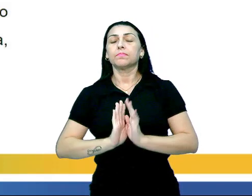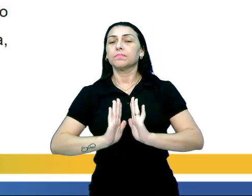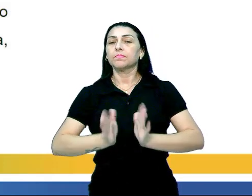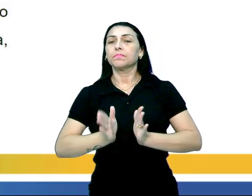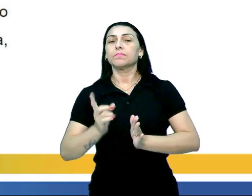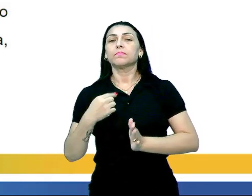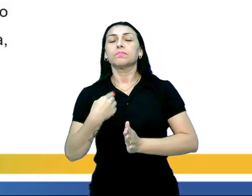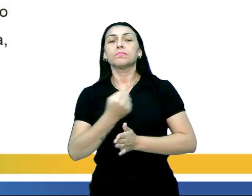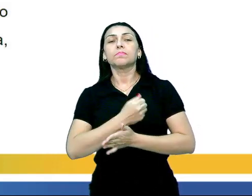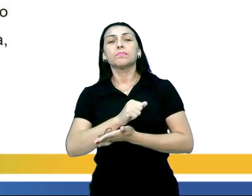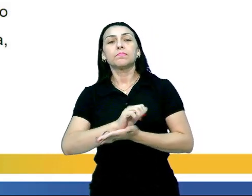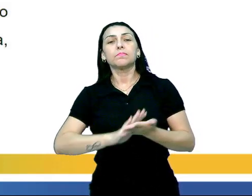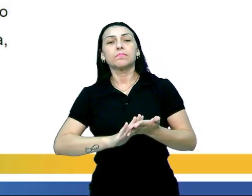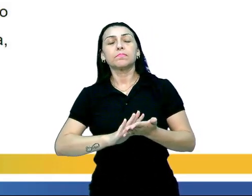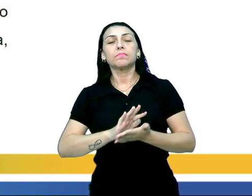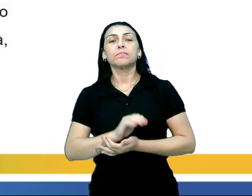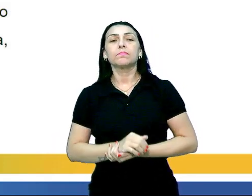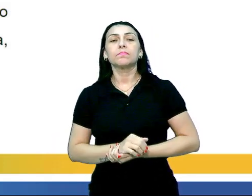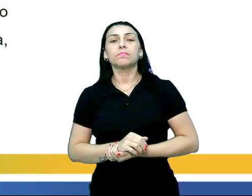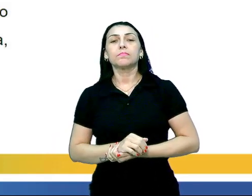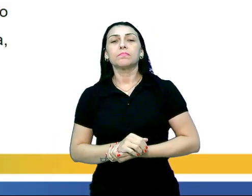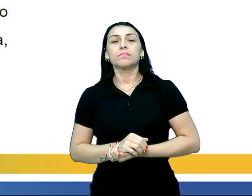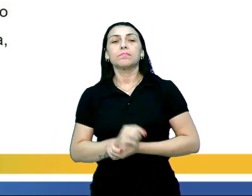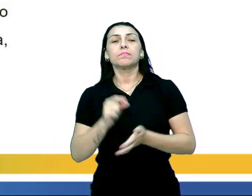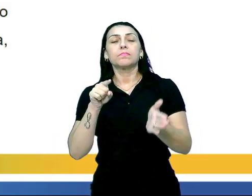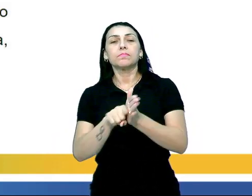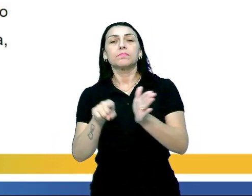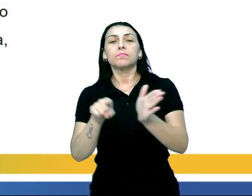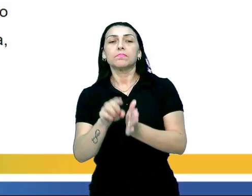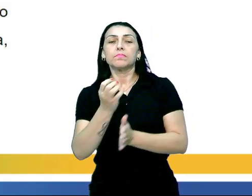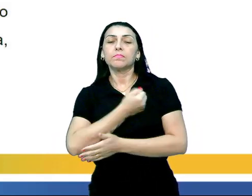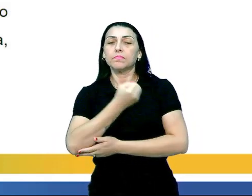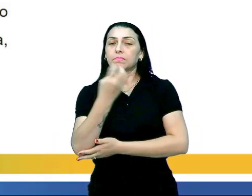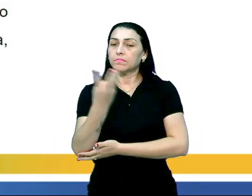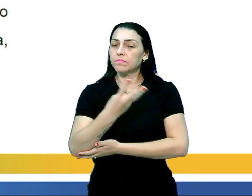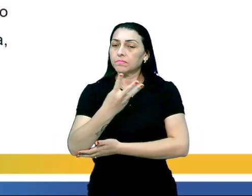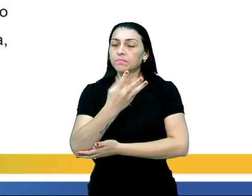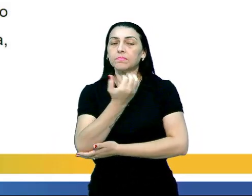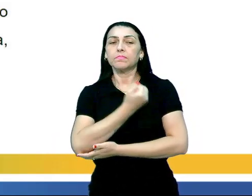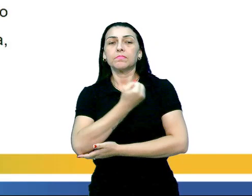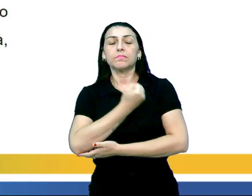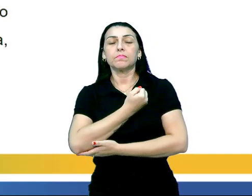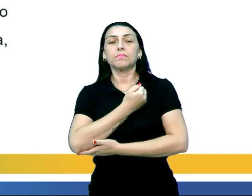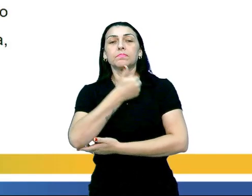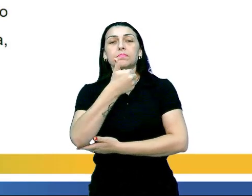do nosso exercitando, é a questão de número 3. Página